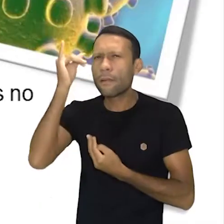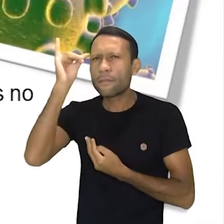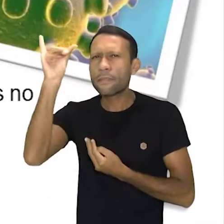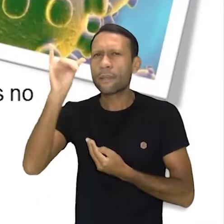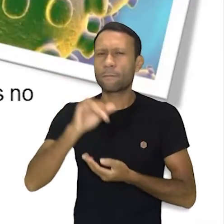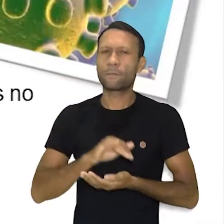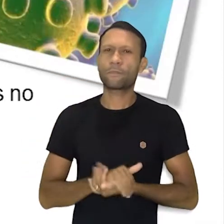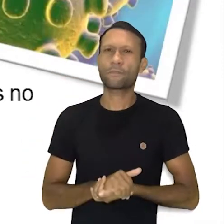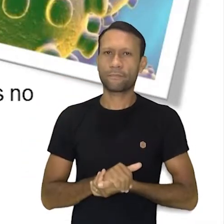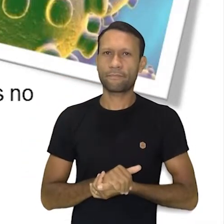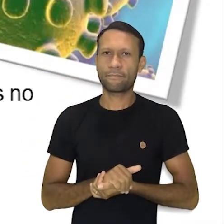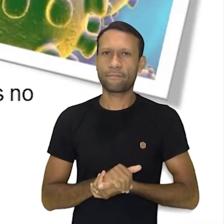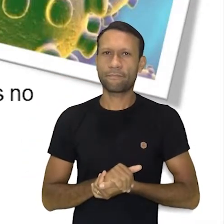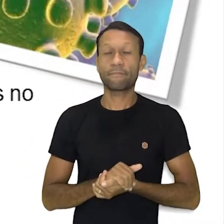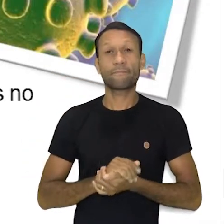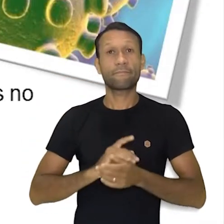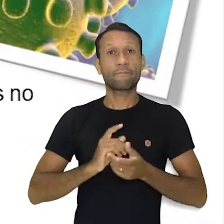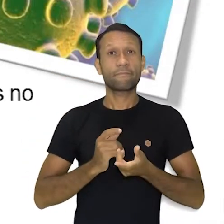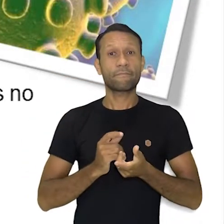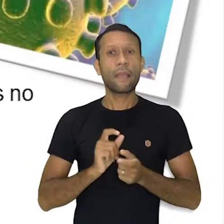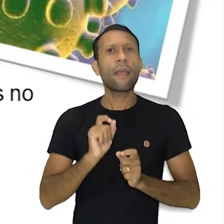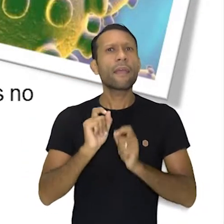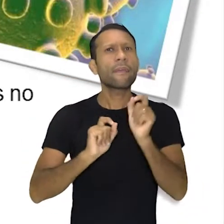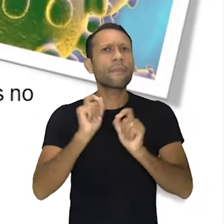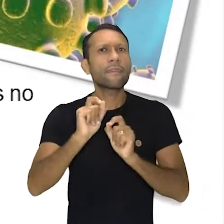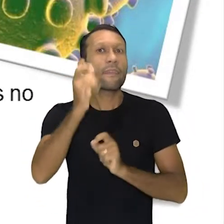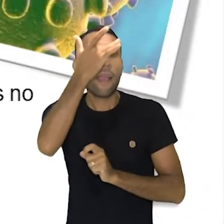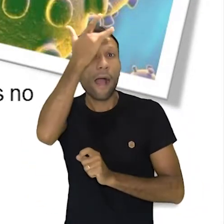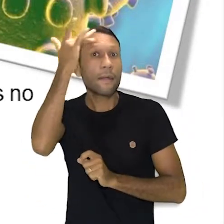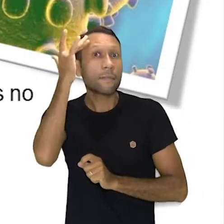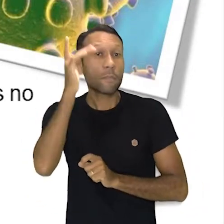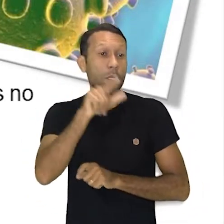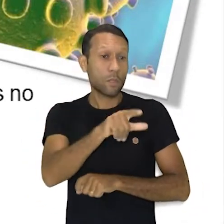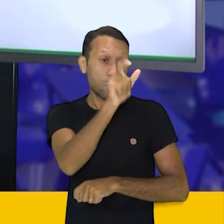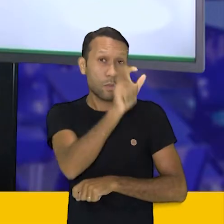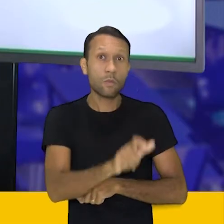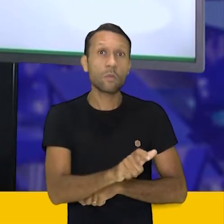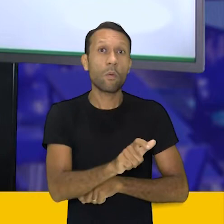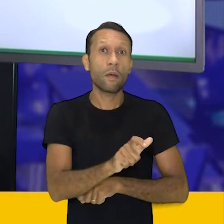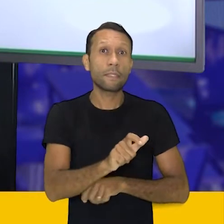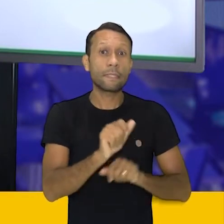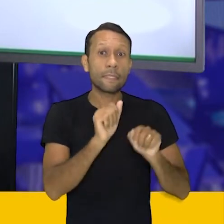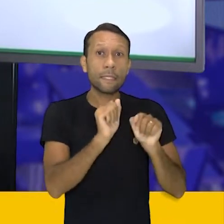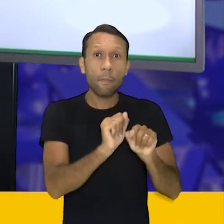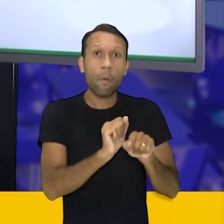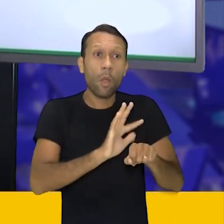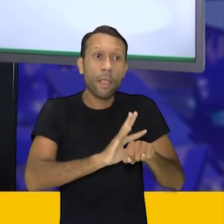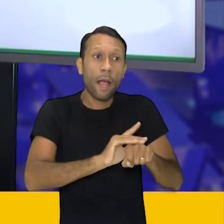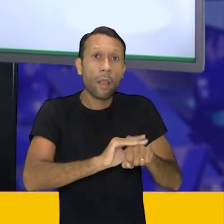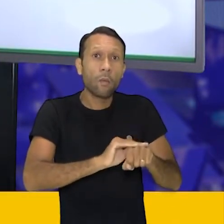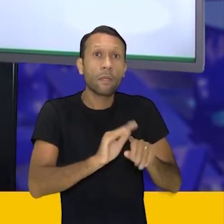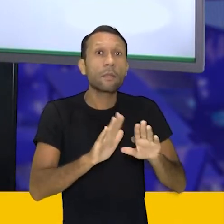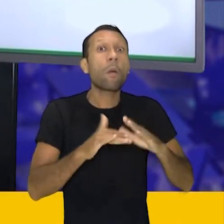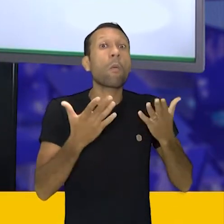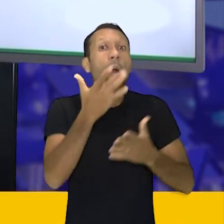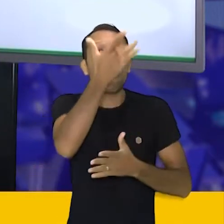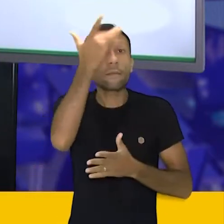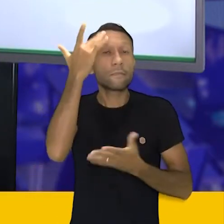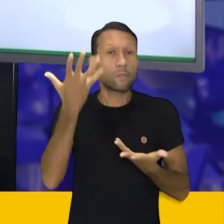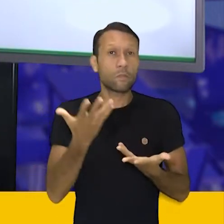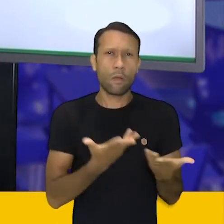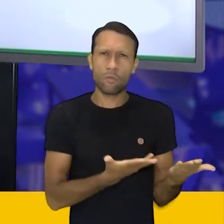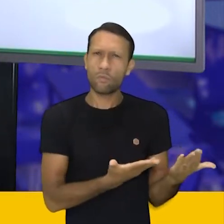humanidade? Depois, quem são os grupos de risco? Talvez seja um nome novo para a gente. Grupos de risco. O que é